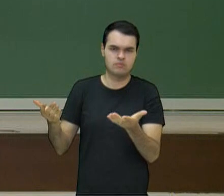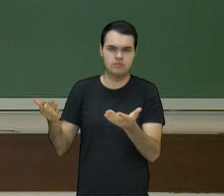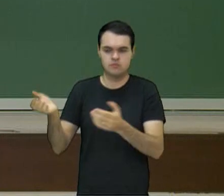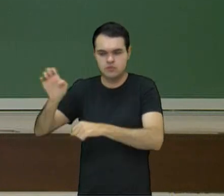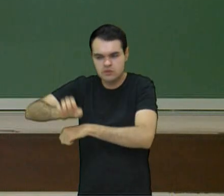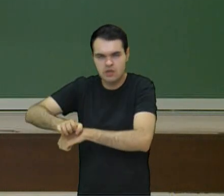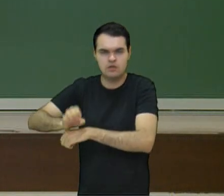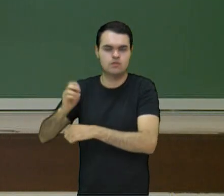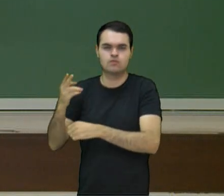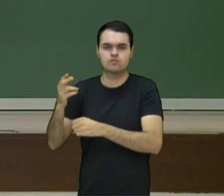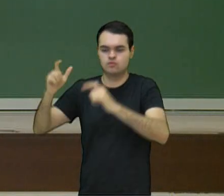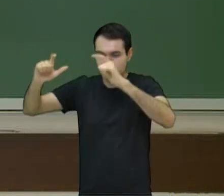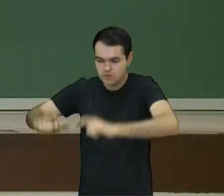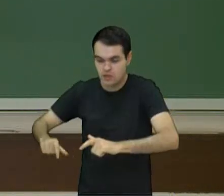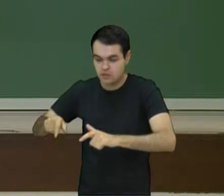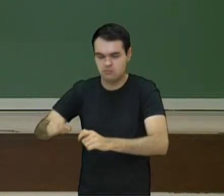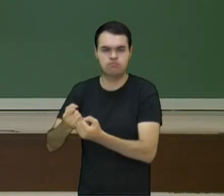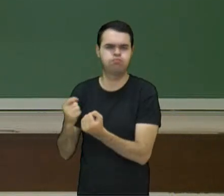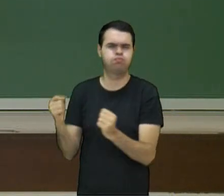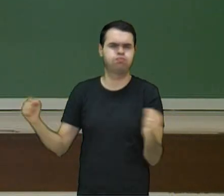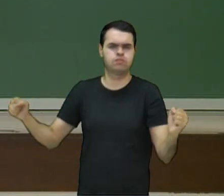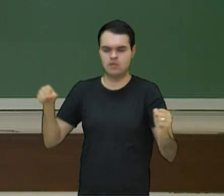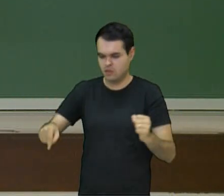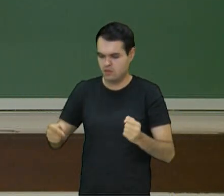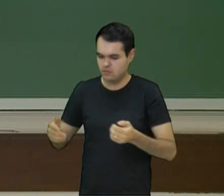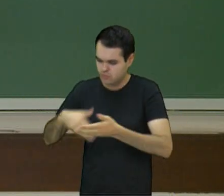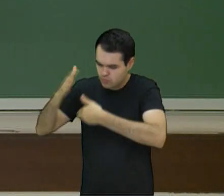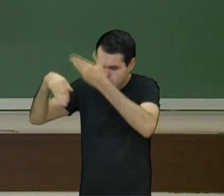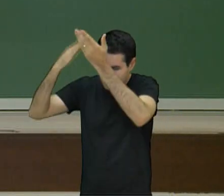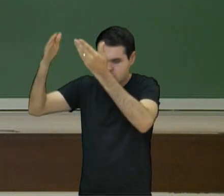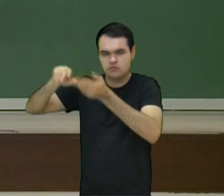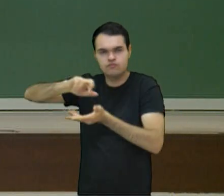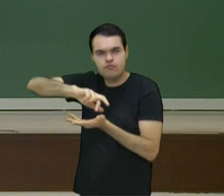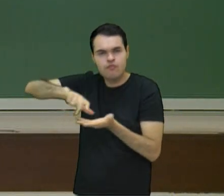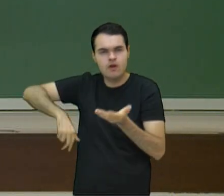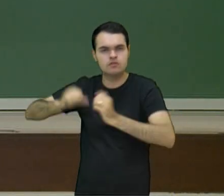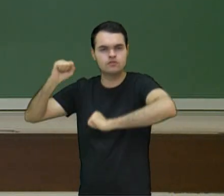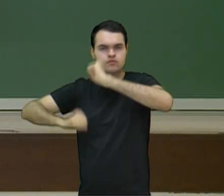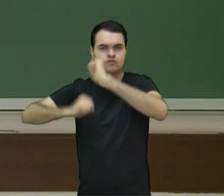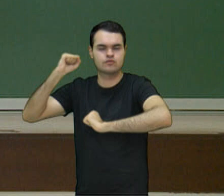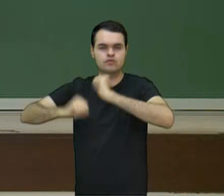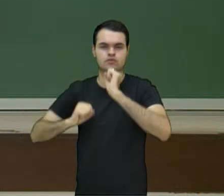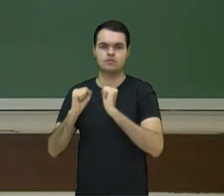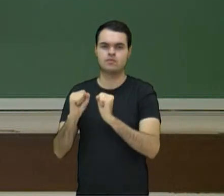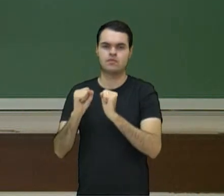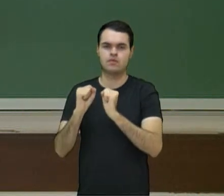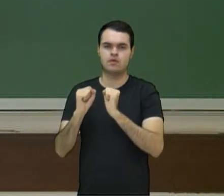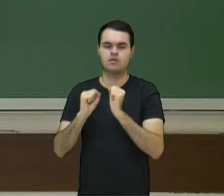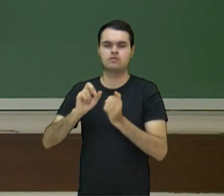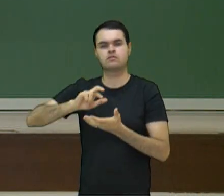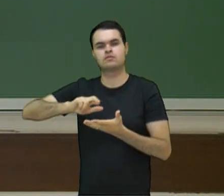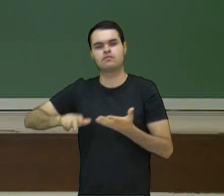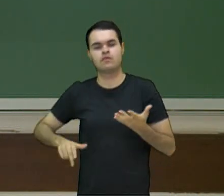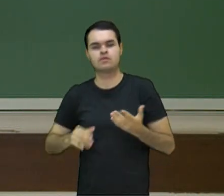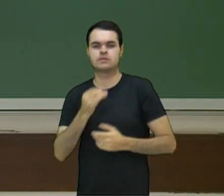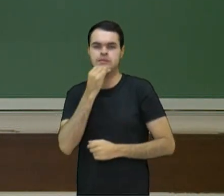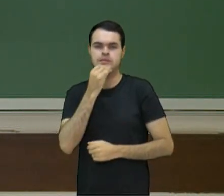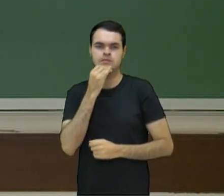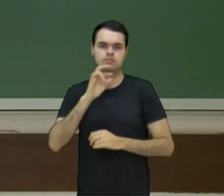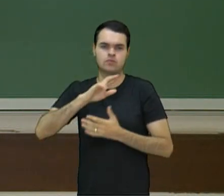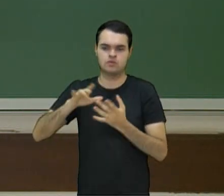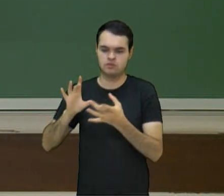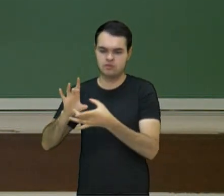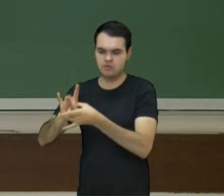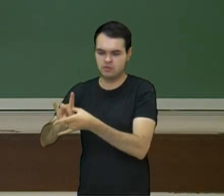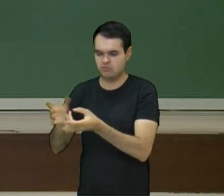estado, onde desenvolvem-se atividades industriais. Podem ser de várias modalidades, podem estar